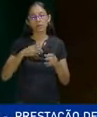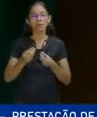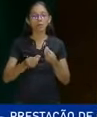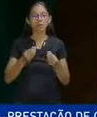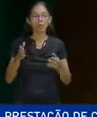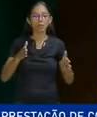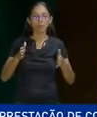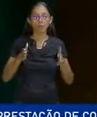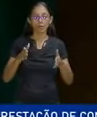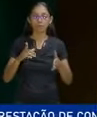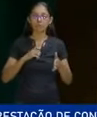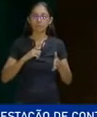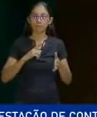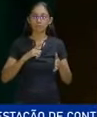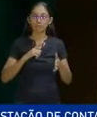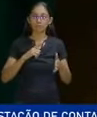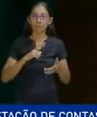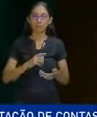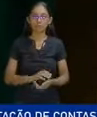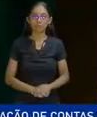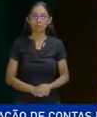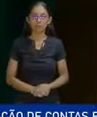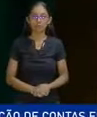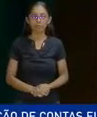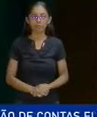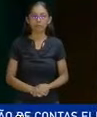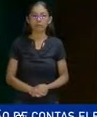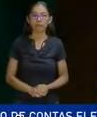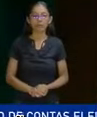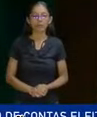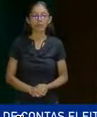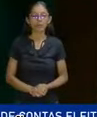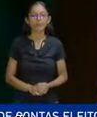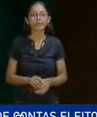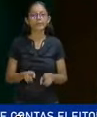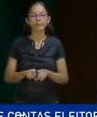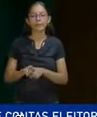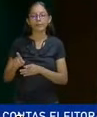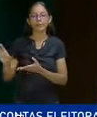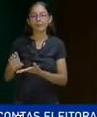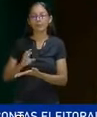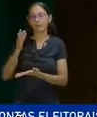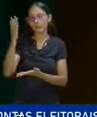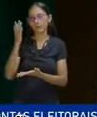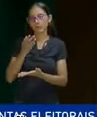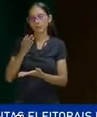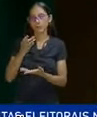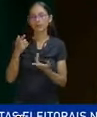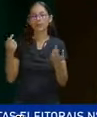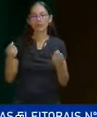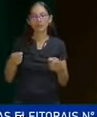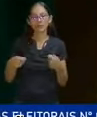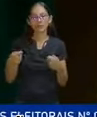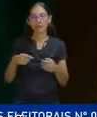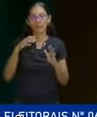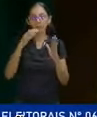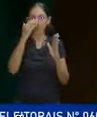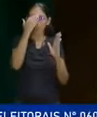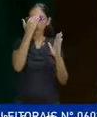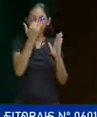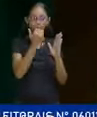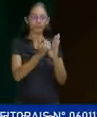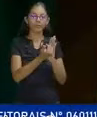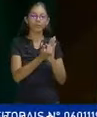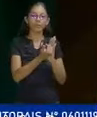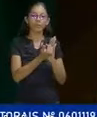se cobre e que se estabeleça como ônus do prestador de contas a obrigação de se desincumbir desse ônus,